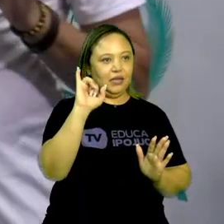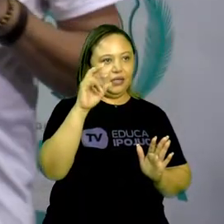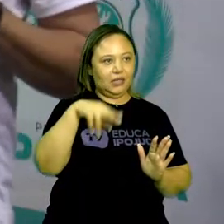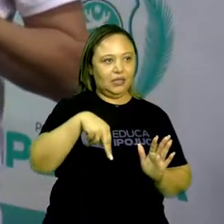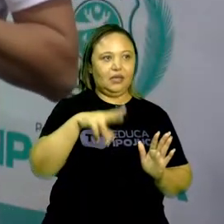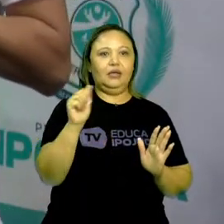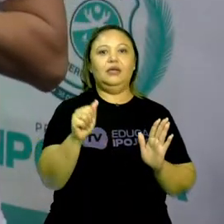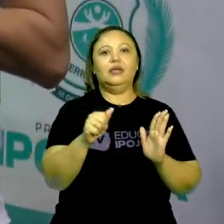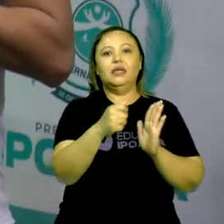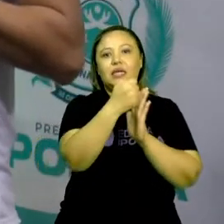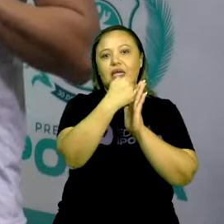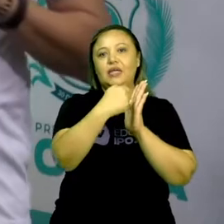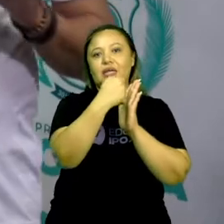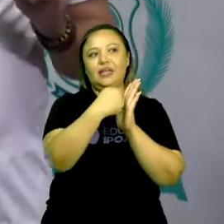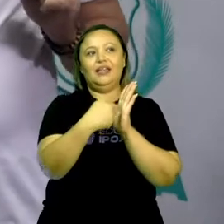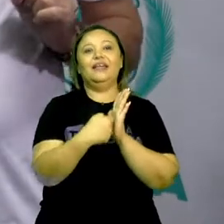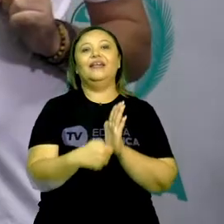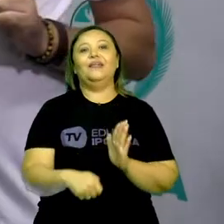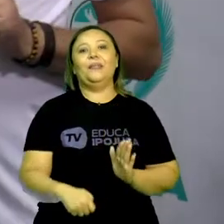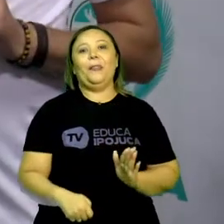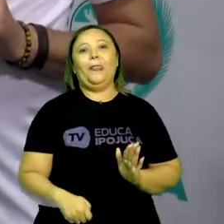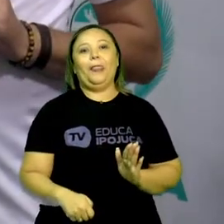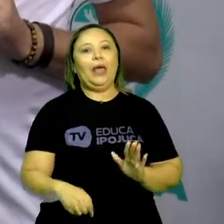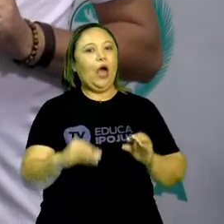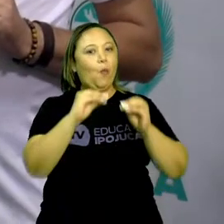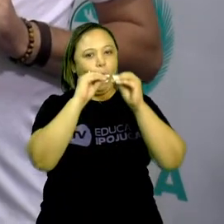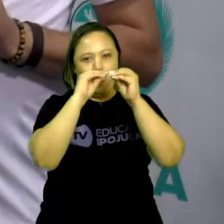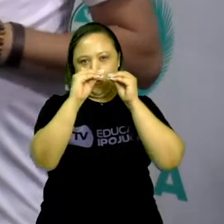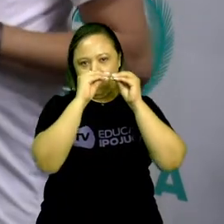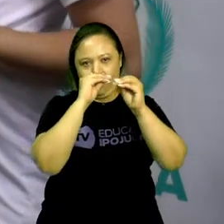onde? Em O Cravo e a Rosa.